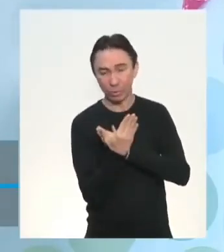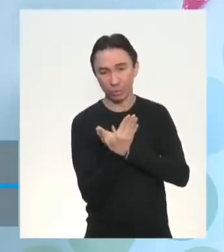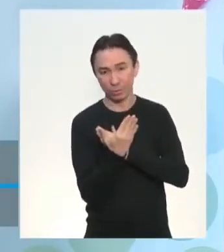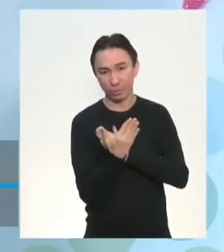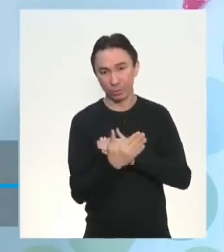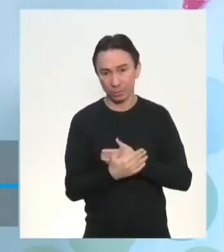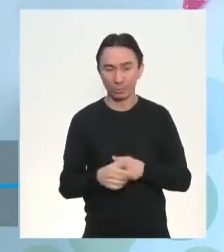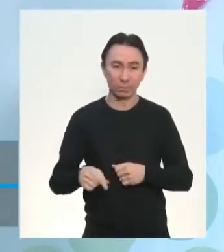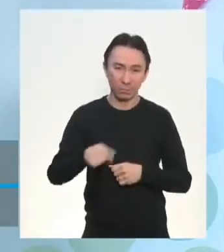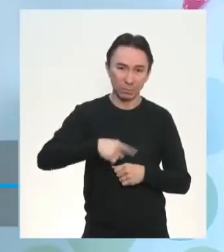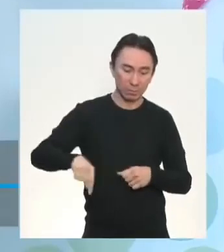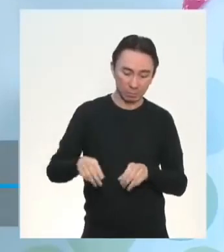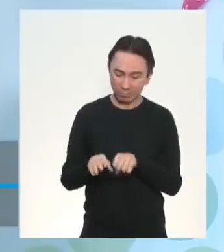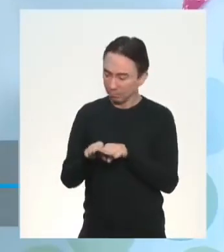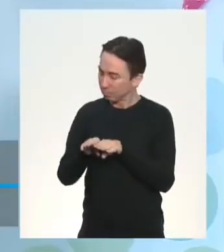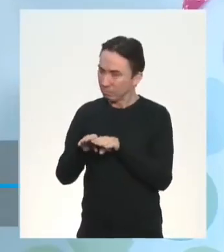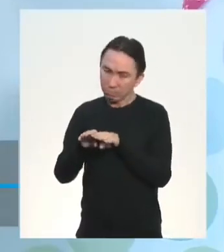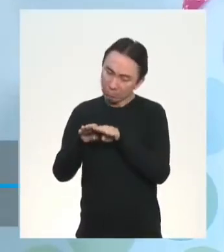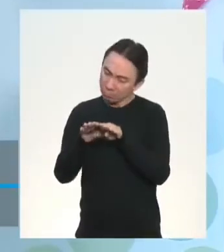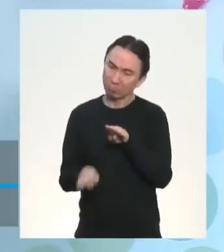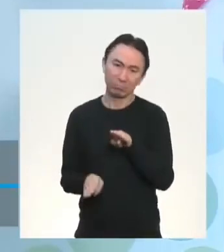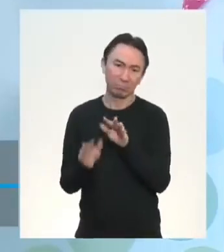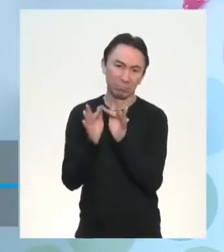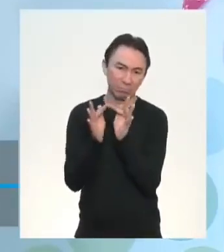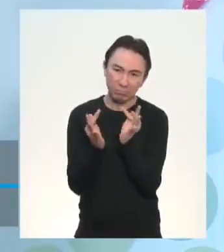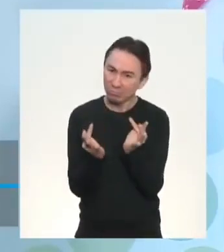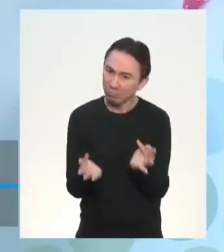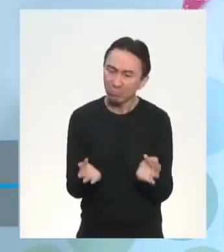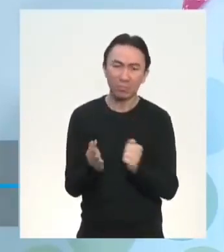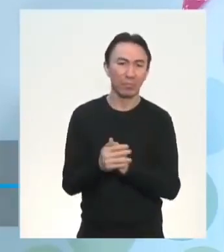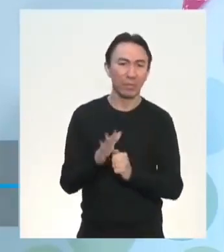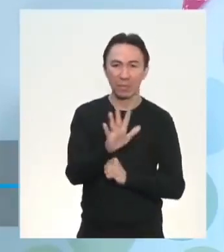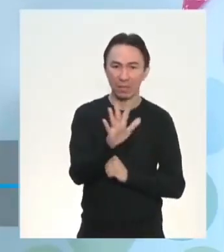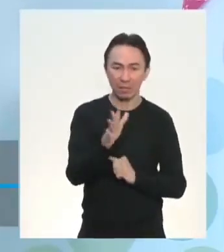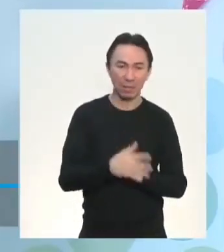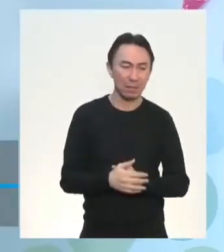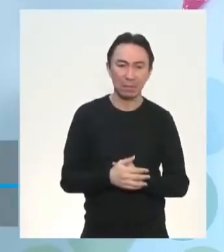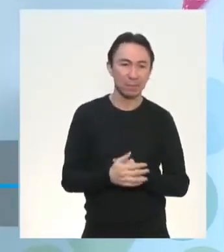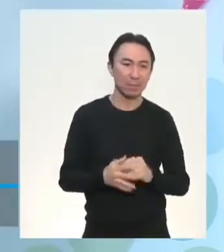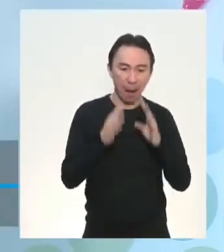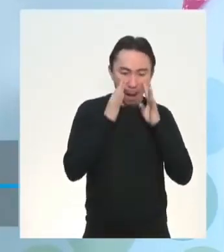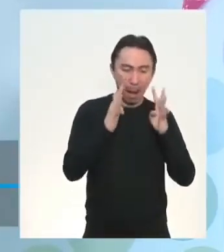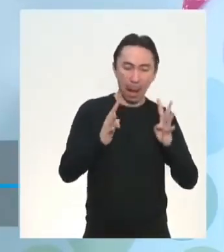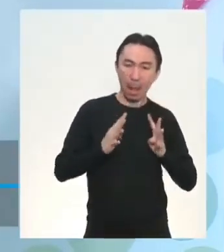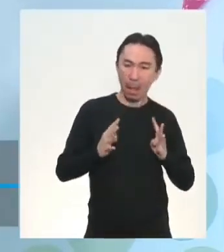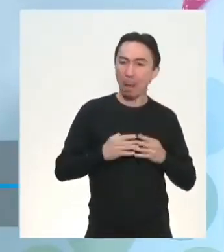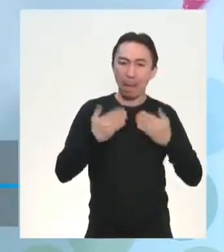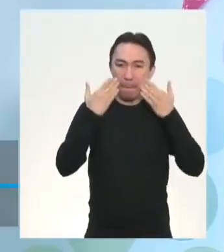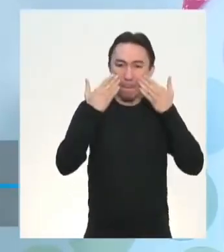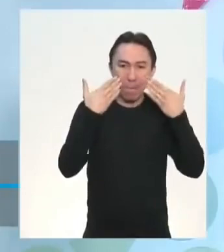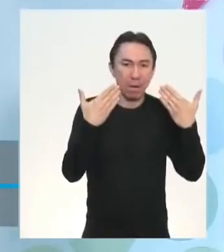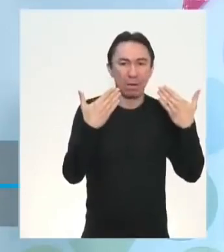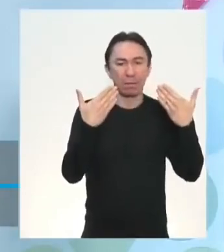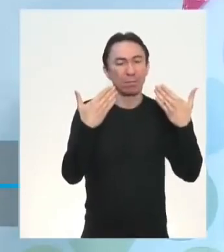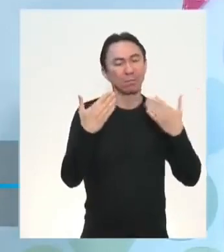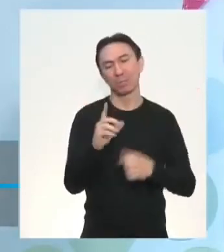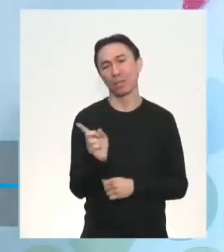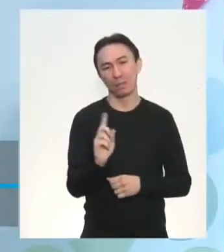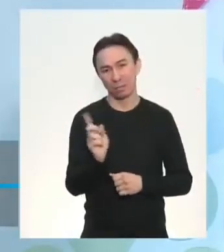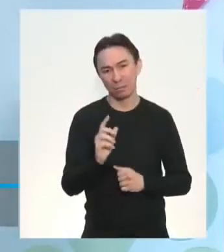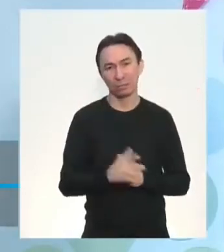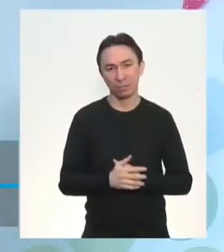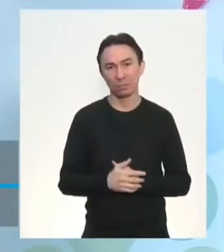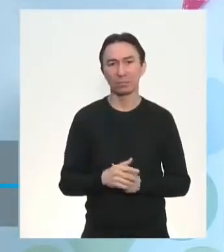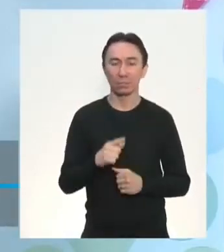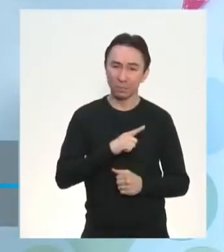maior humildade que eu estou falando isso com vocês, não é na questão de chamar a atenção, muito pelo contrário, tem pessoas aí, tem professores